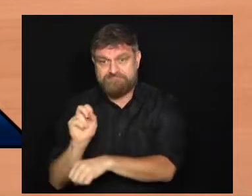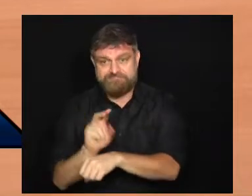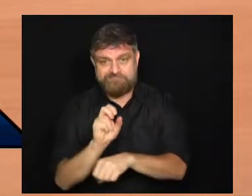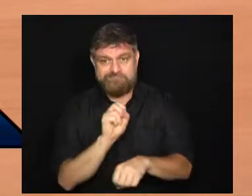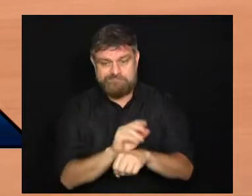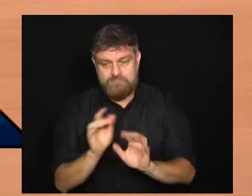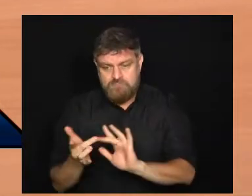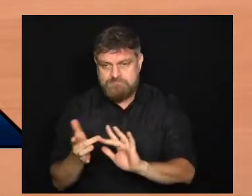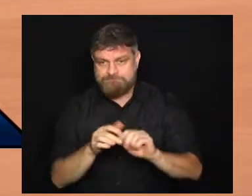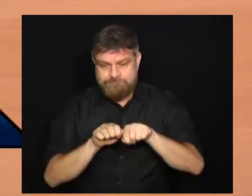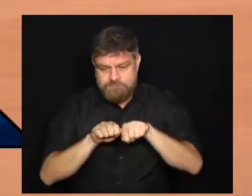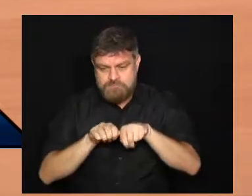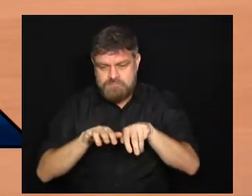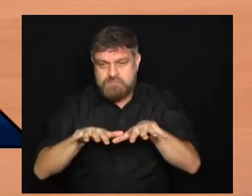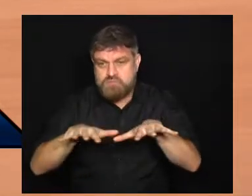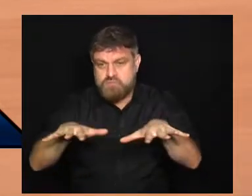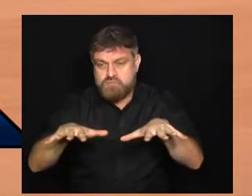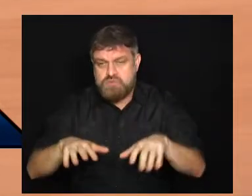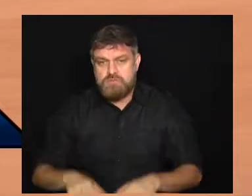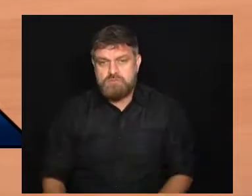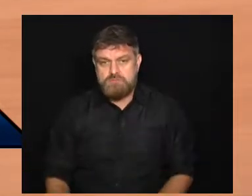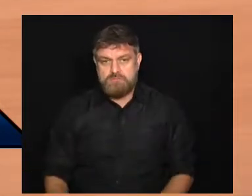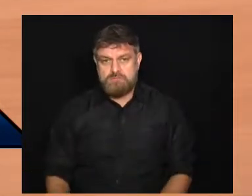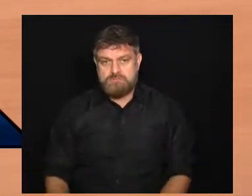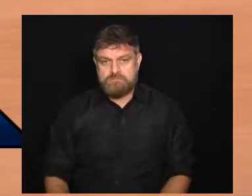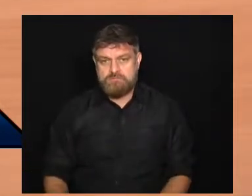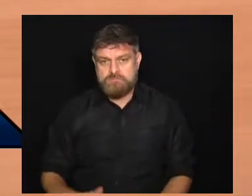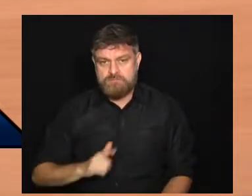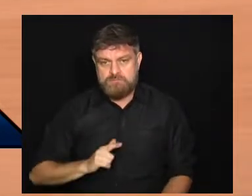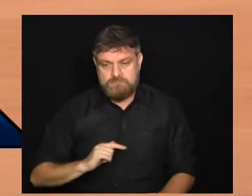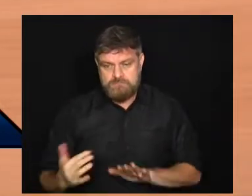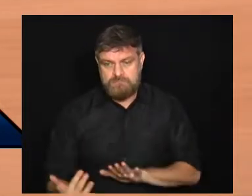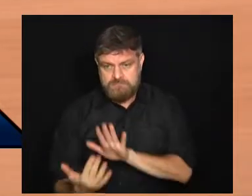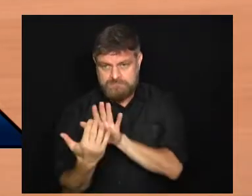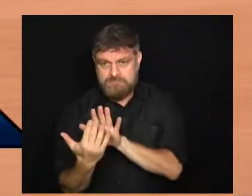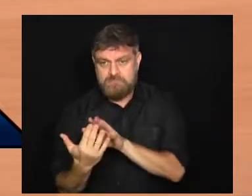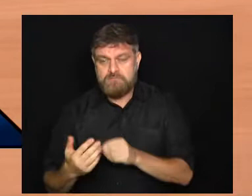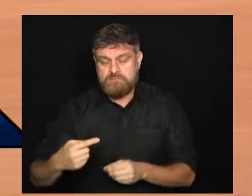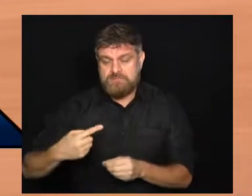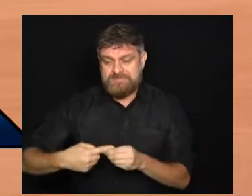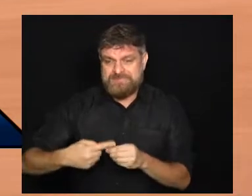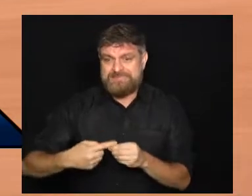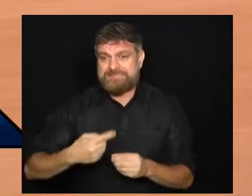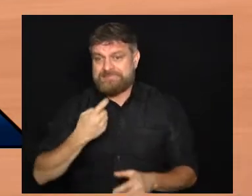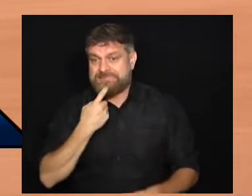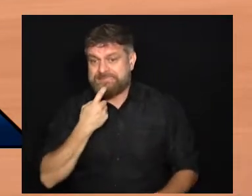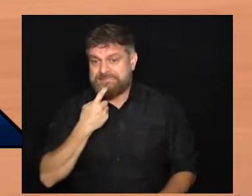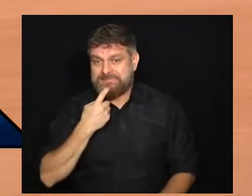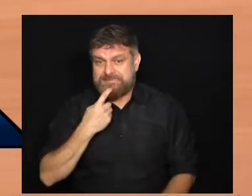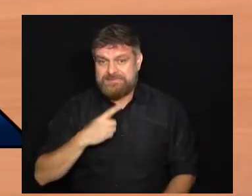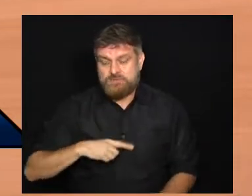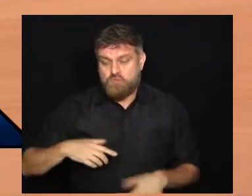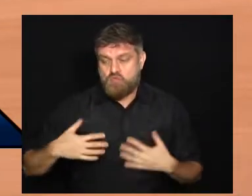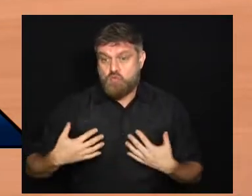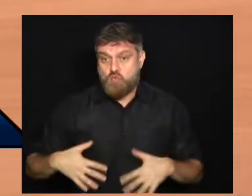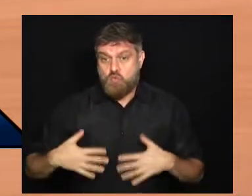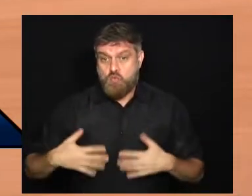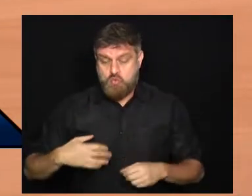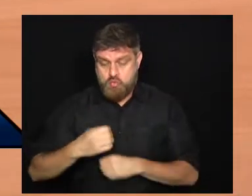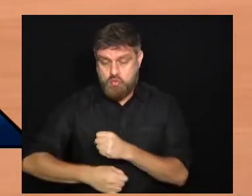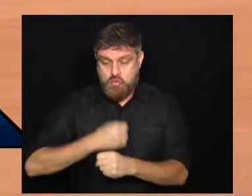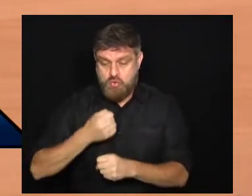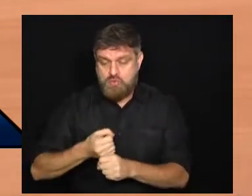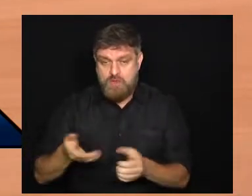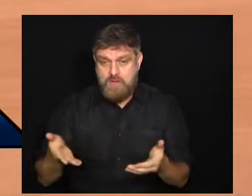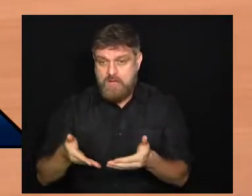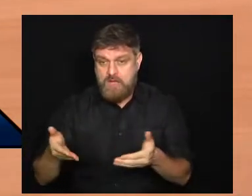né, que causarão um impacto muito grande na cidade, ou tem potencial para causar nesse ano de 2020,